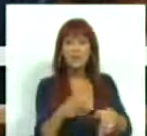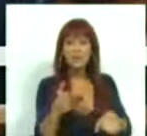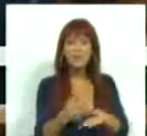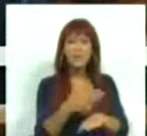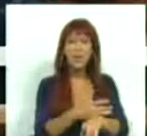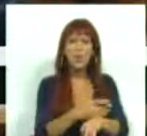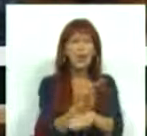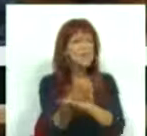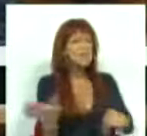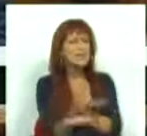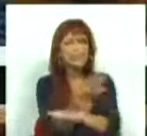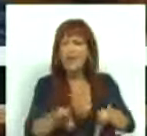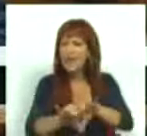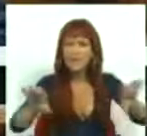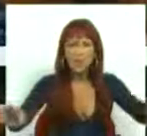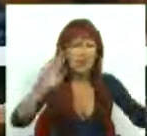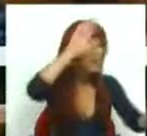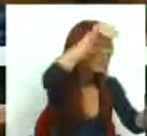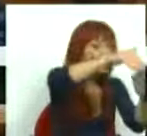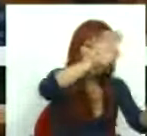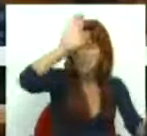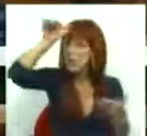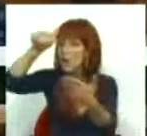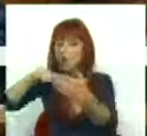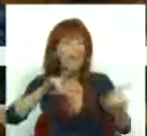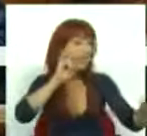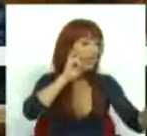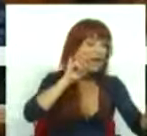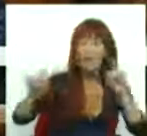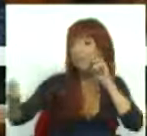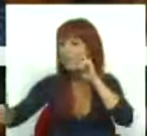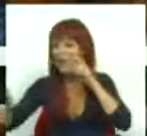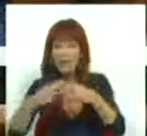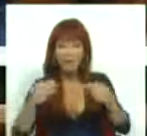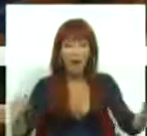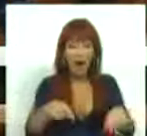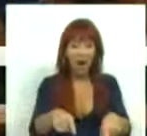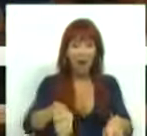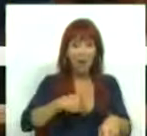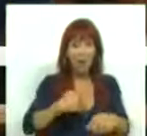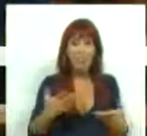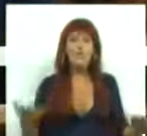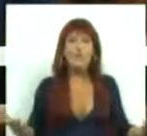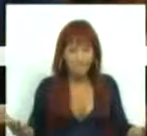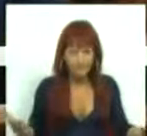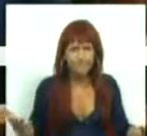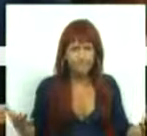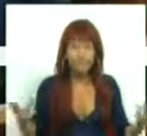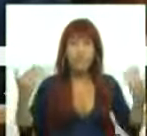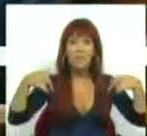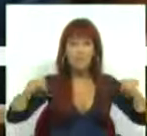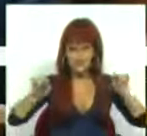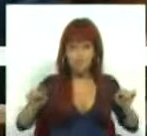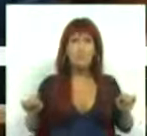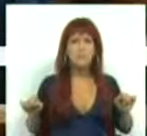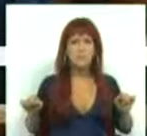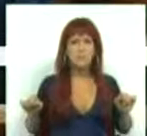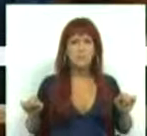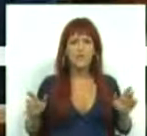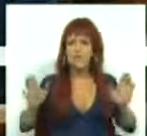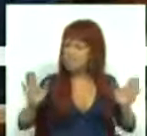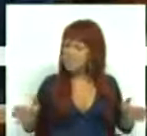ponto de separação que existe nas soluções que cada um preconiza para debelar estas preocupações. Mas